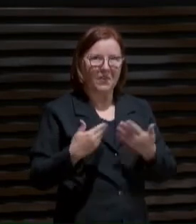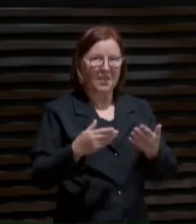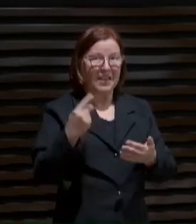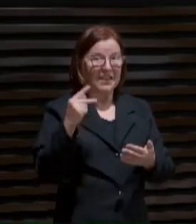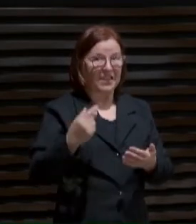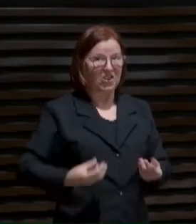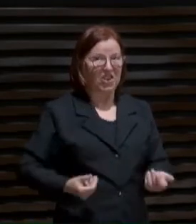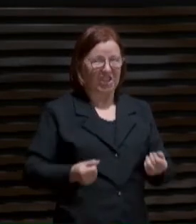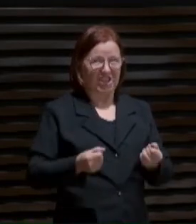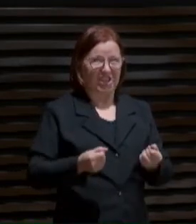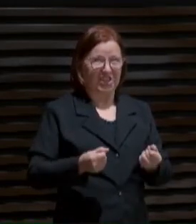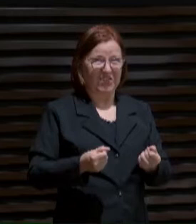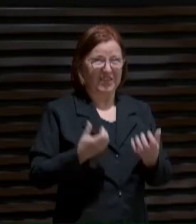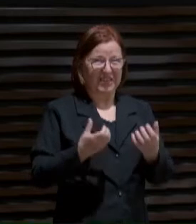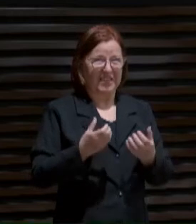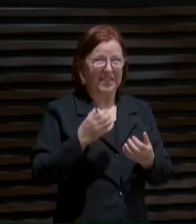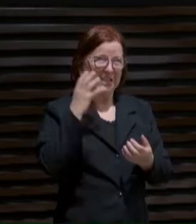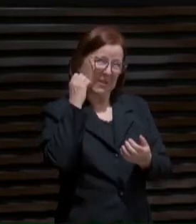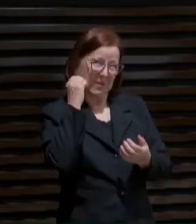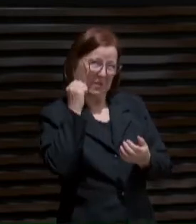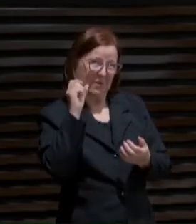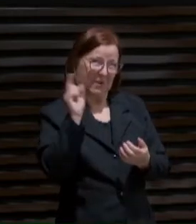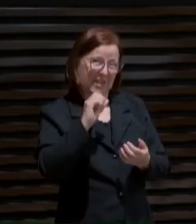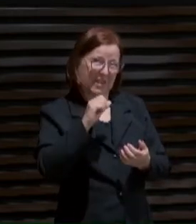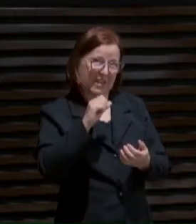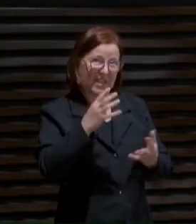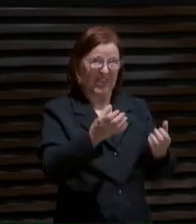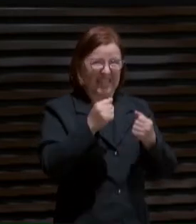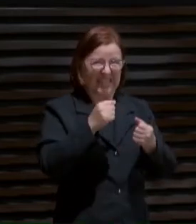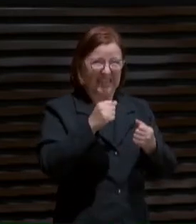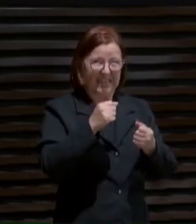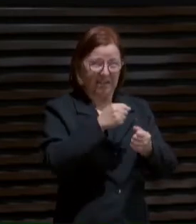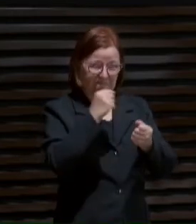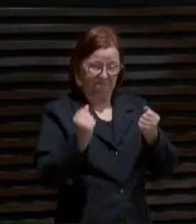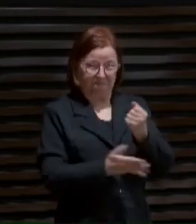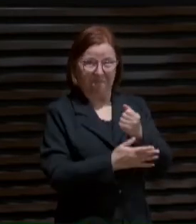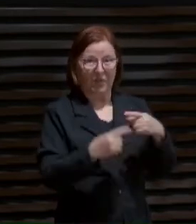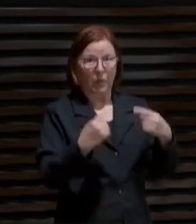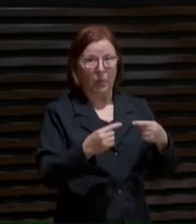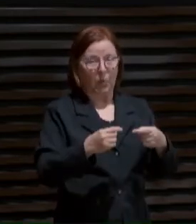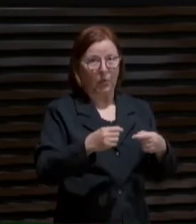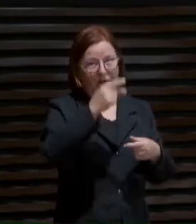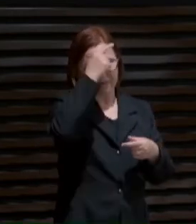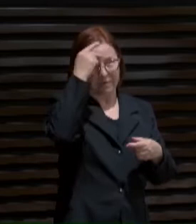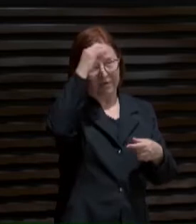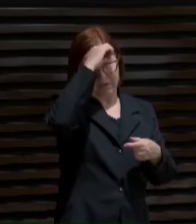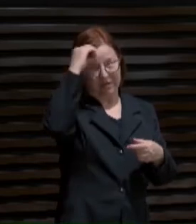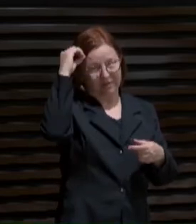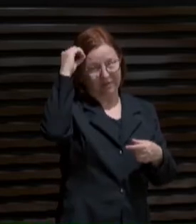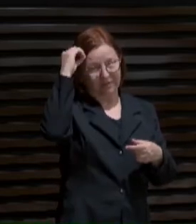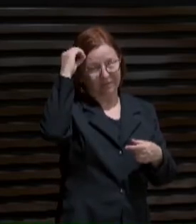lucro nem aceita suborno contra o inocente quem assim procede Nunca será